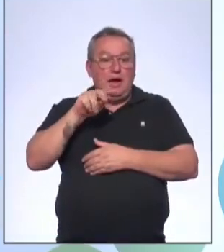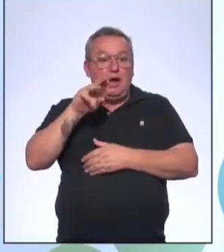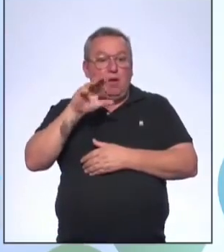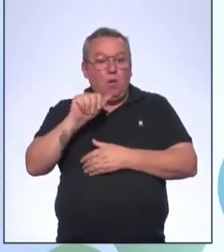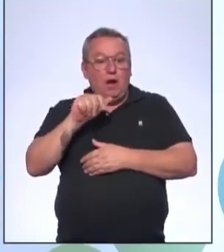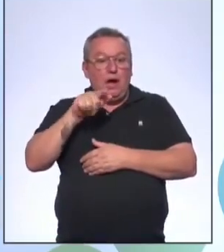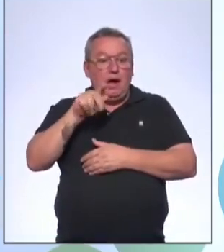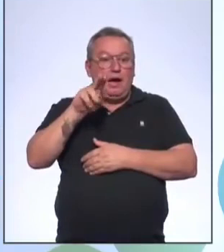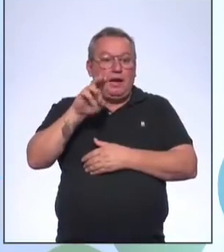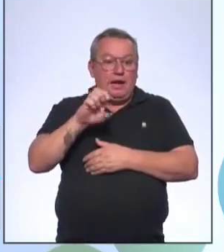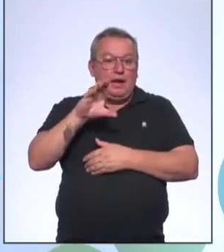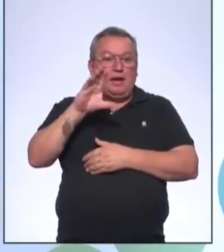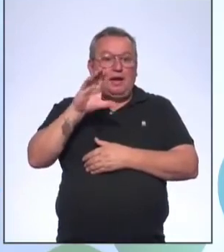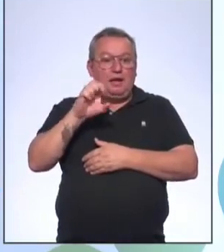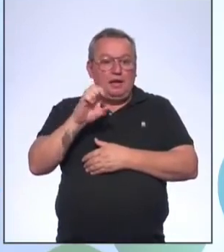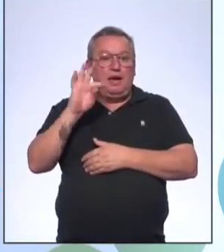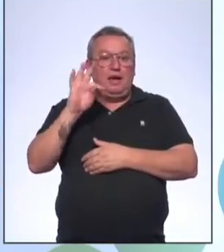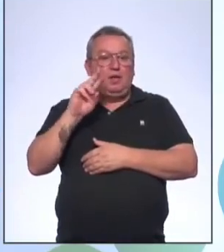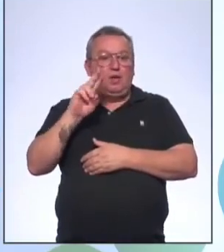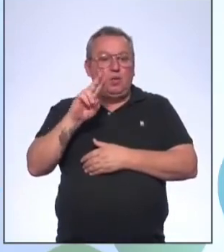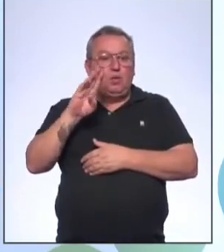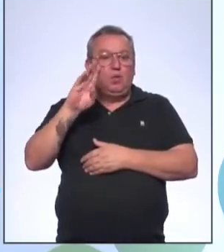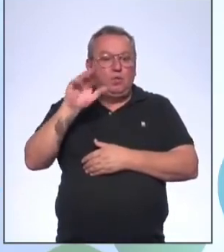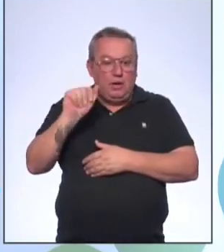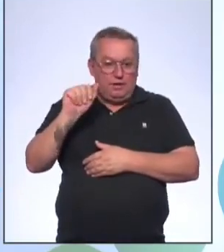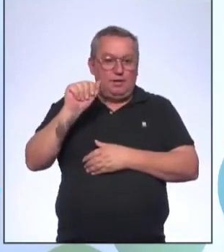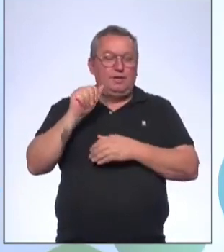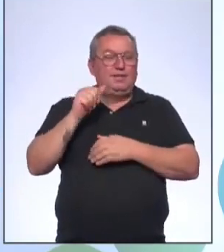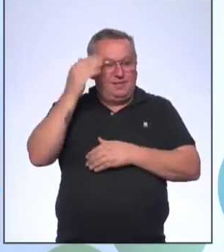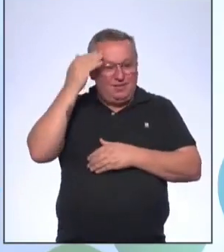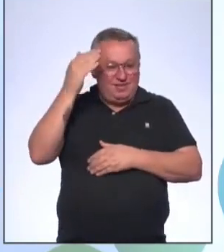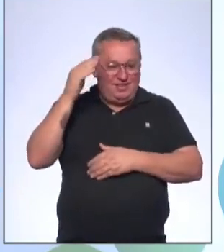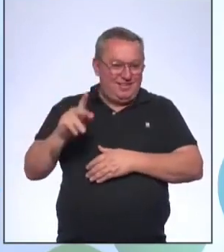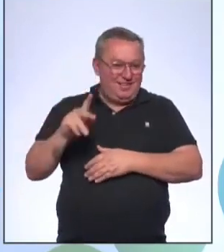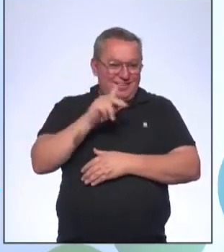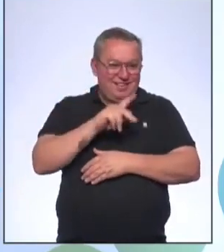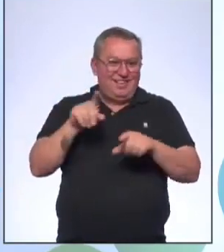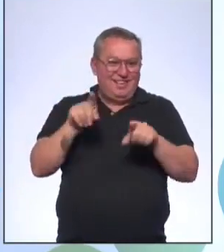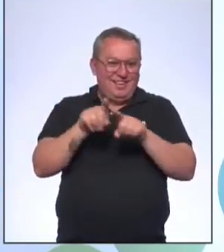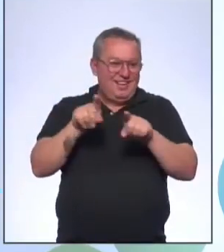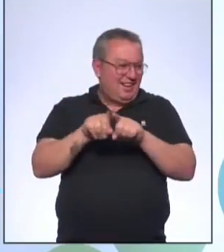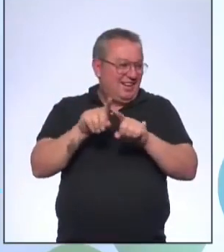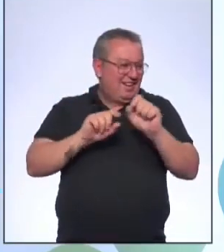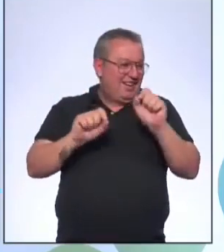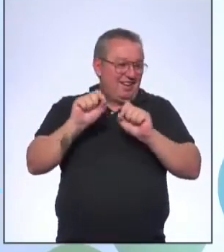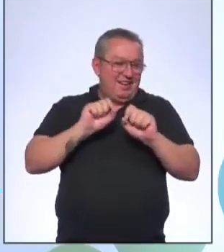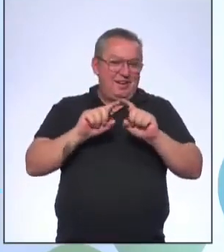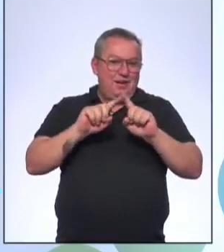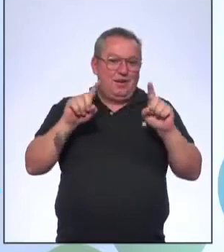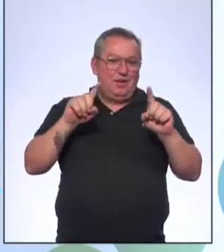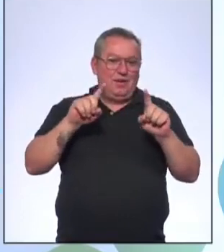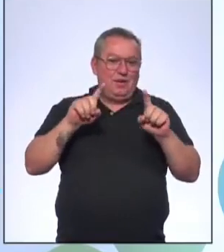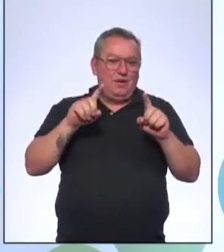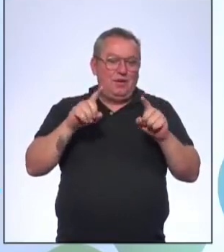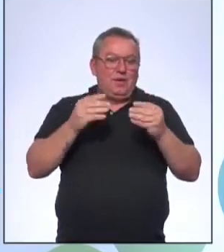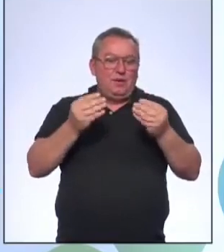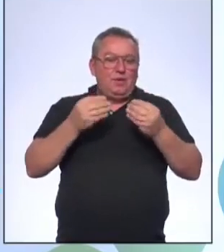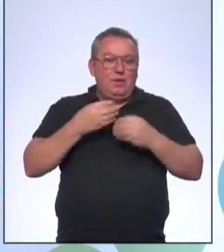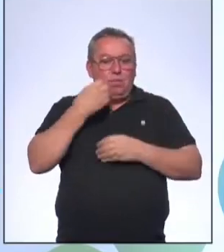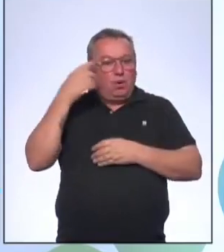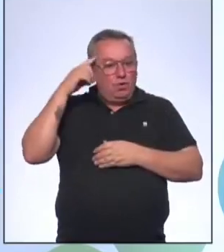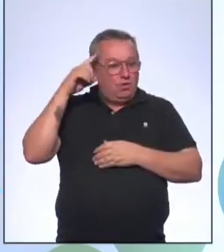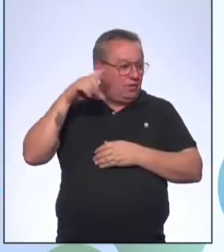Itaquaquecetuba. A gente se enrola, mas sai. Obrigada, professora. E professor Osmar, a Gabriele nos deu bom dia e perguntou